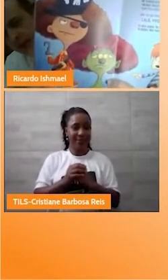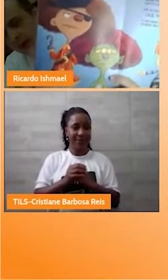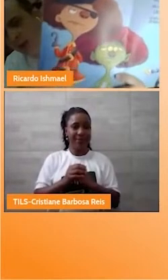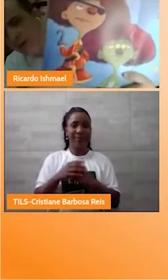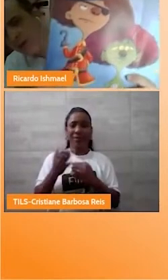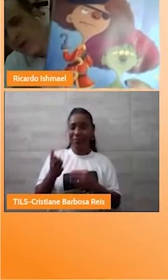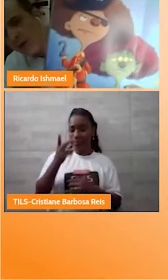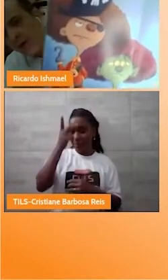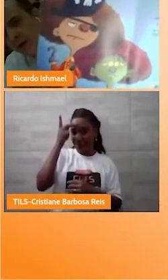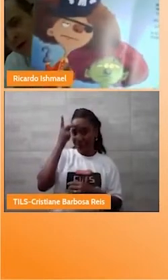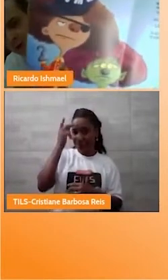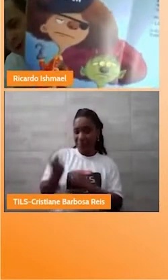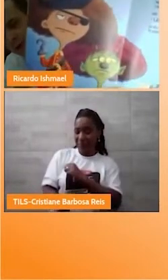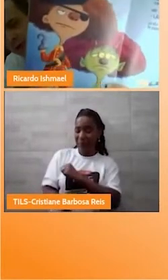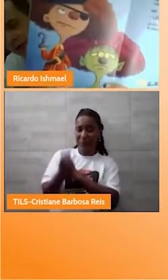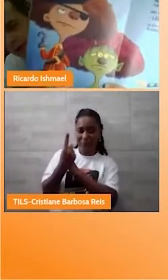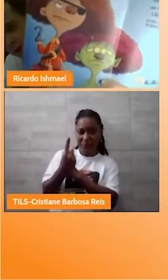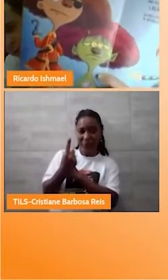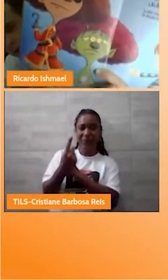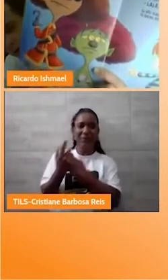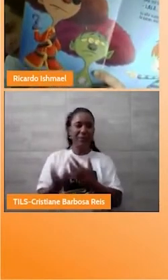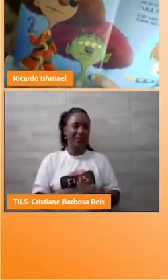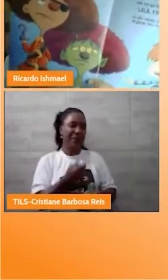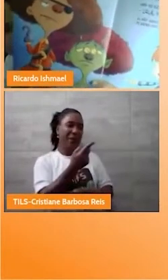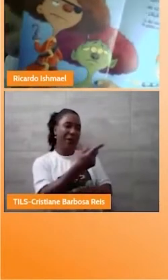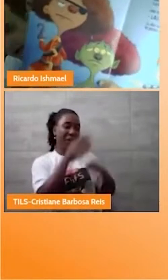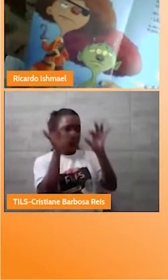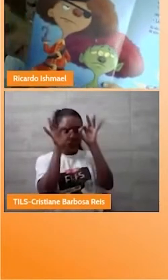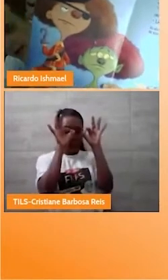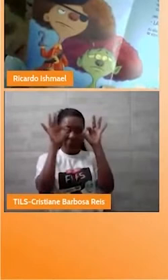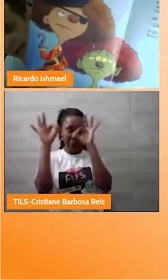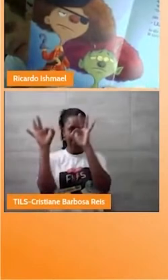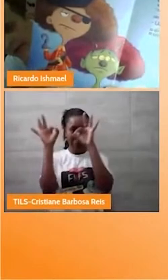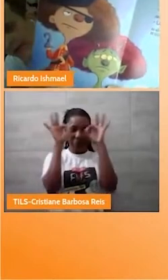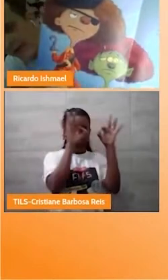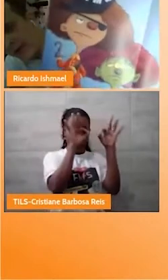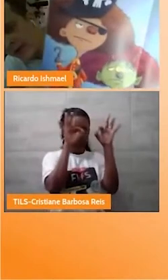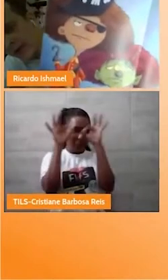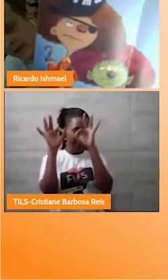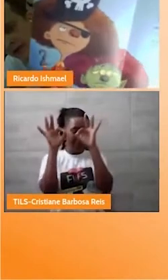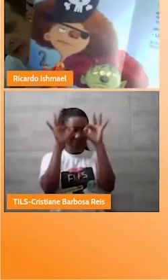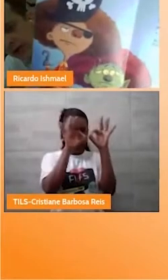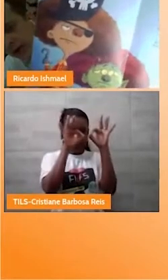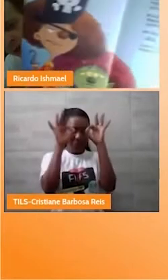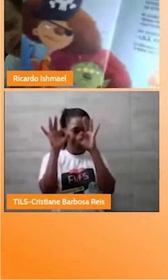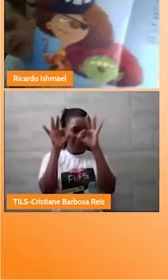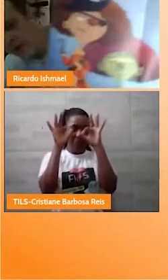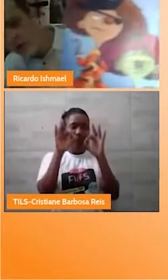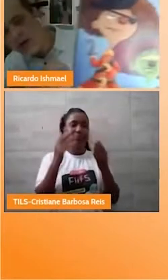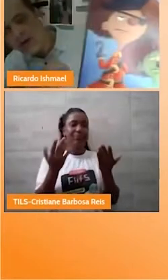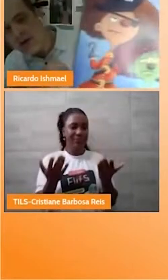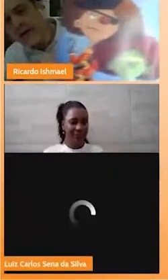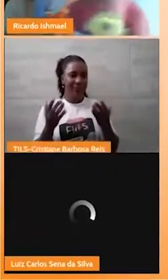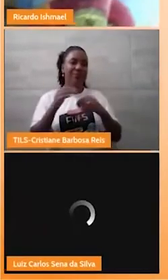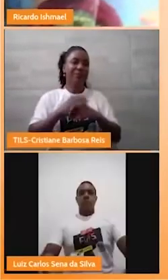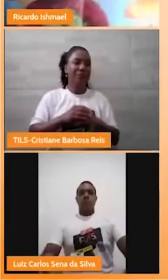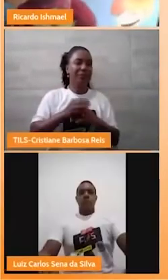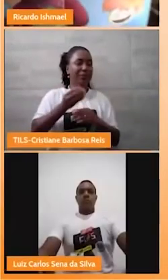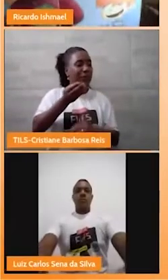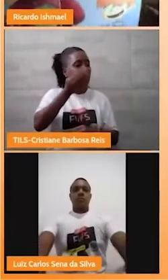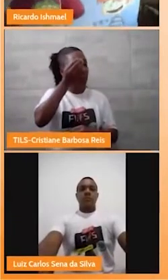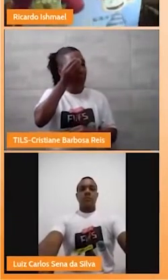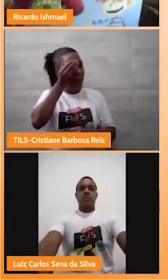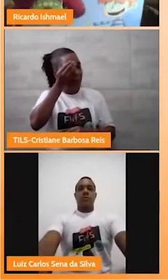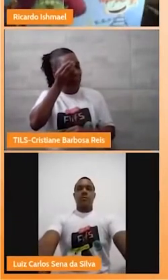Esquisita, quatro olhos. Esquisita, quatro olhos. Menina estranha, capitão ganho. Esse aqui é o coleguinha que